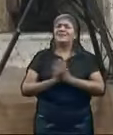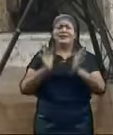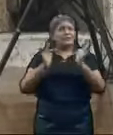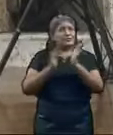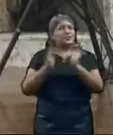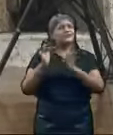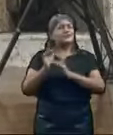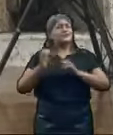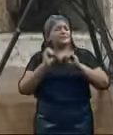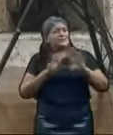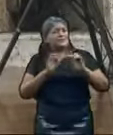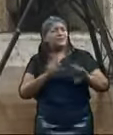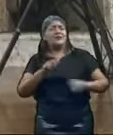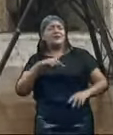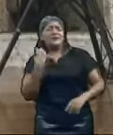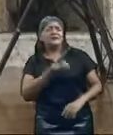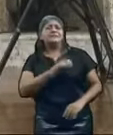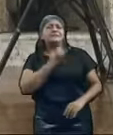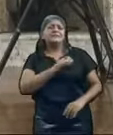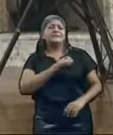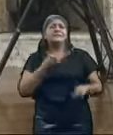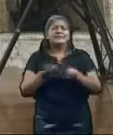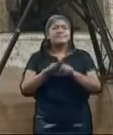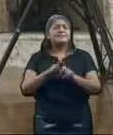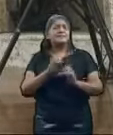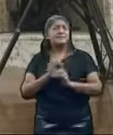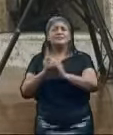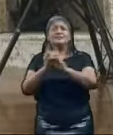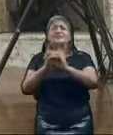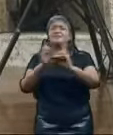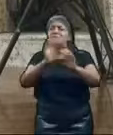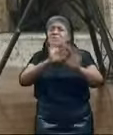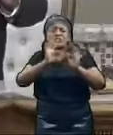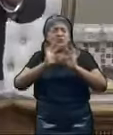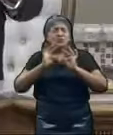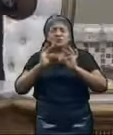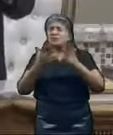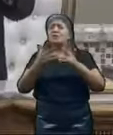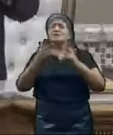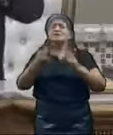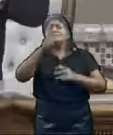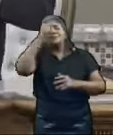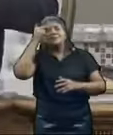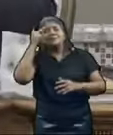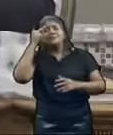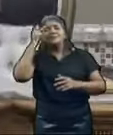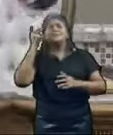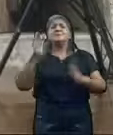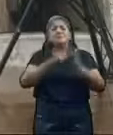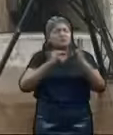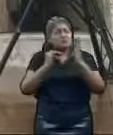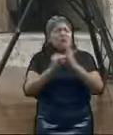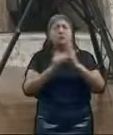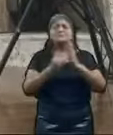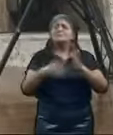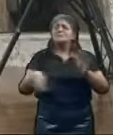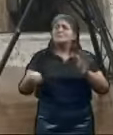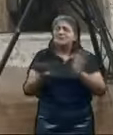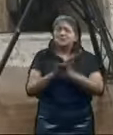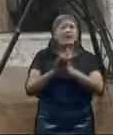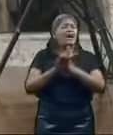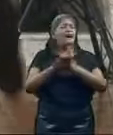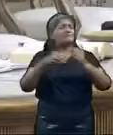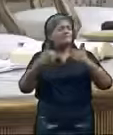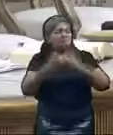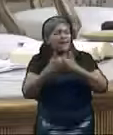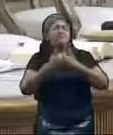Então sai de lá aliás os apóstolos incorporar isso aqui quando a Igreja Primitiva iniciolar A Perseguição ver